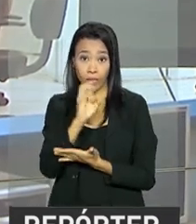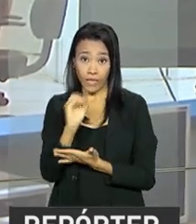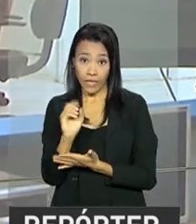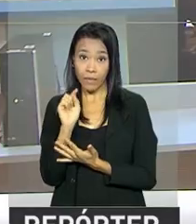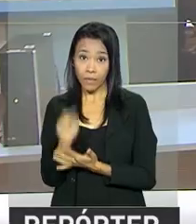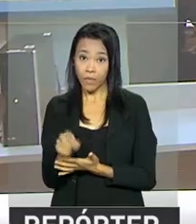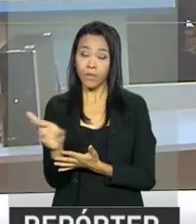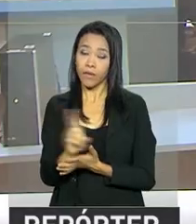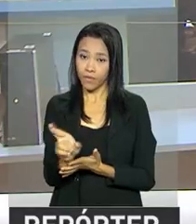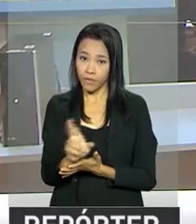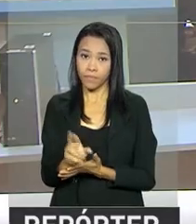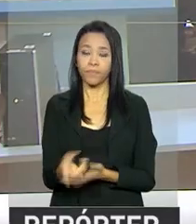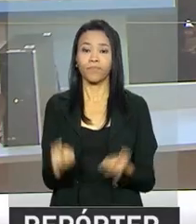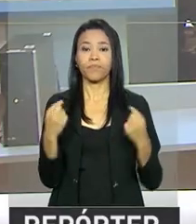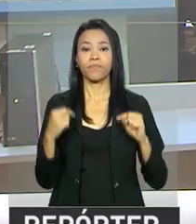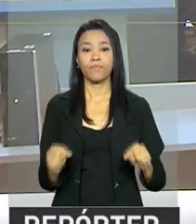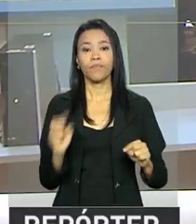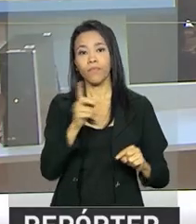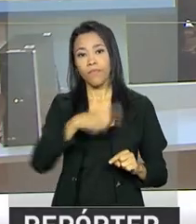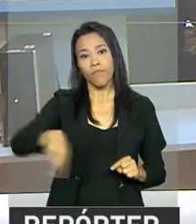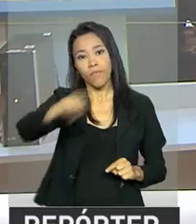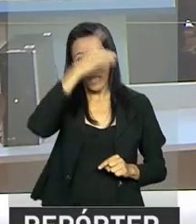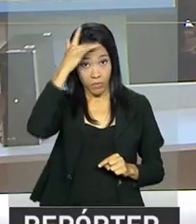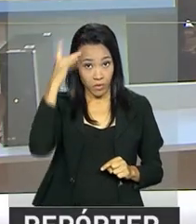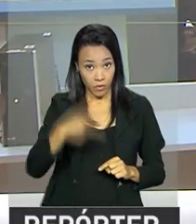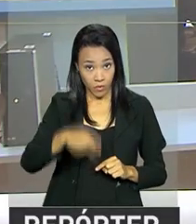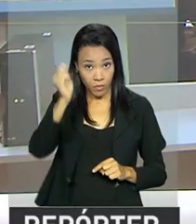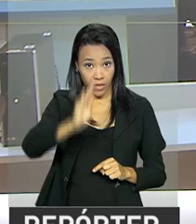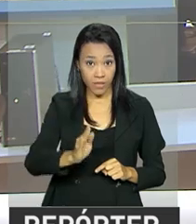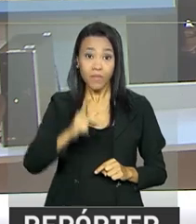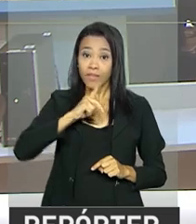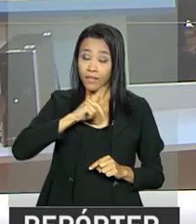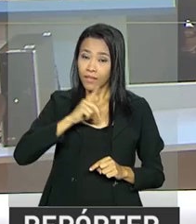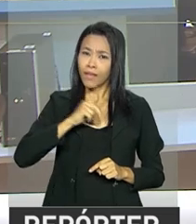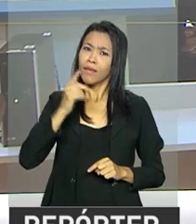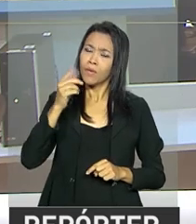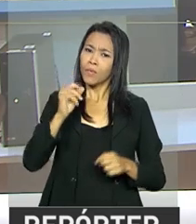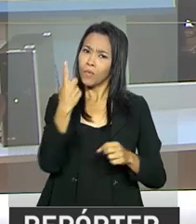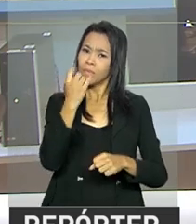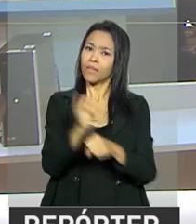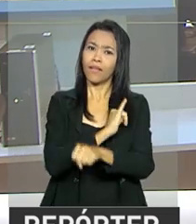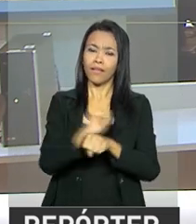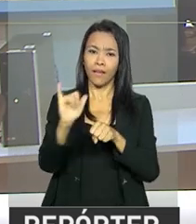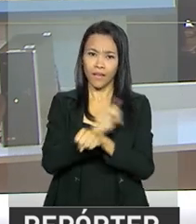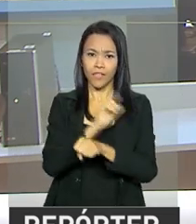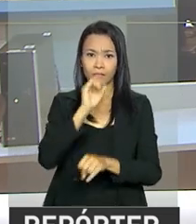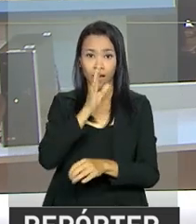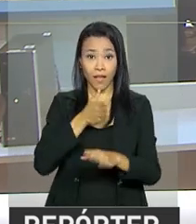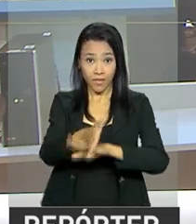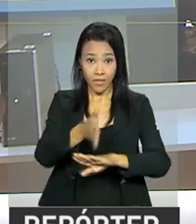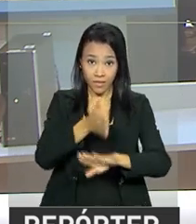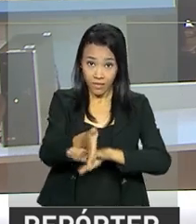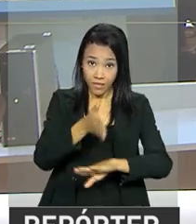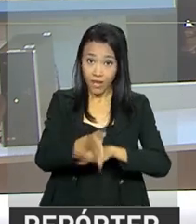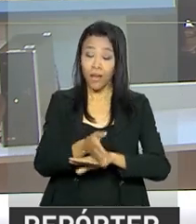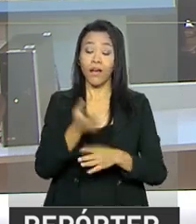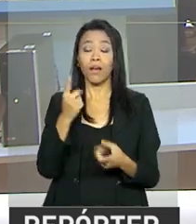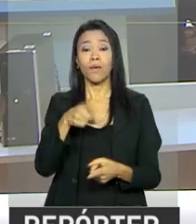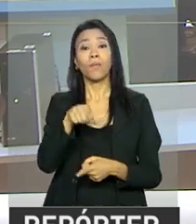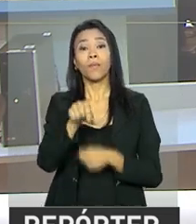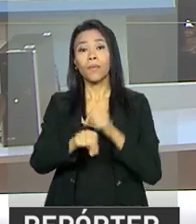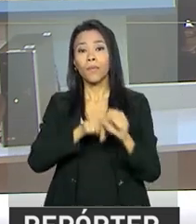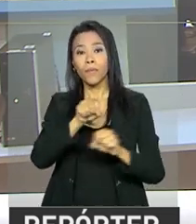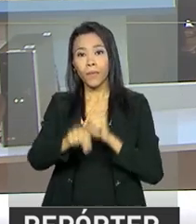80.000 e o brasileiro vai ter a partir de hoje uma ferramenta na internet para acessar os serviços da secretaria do